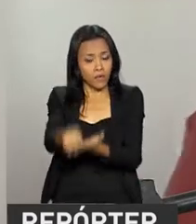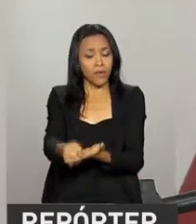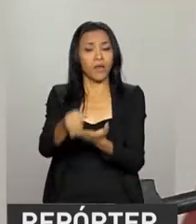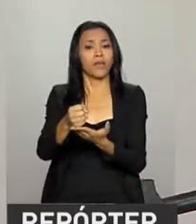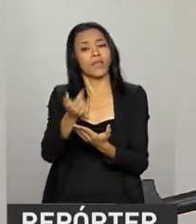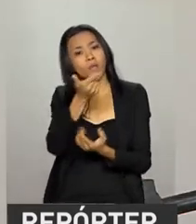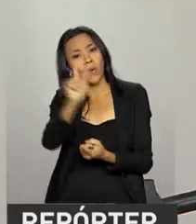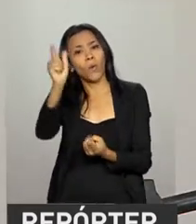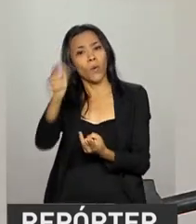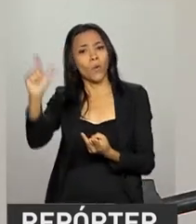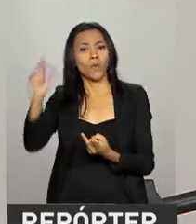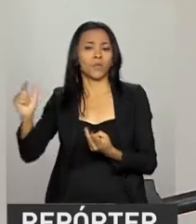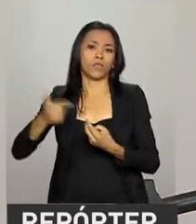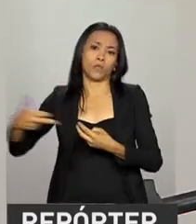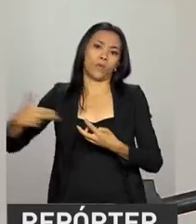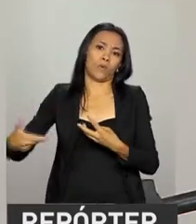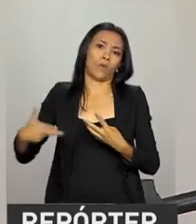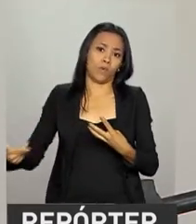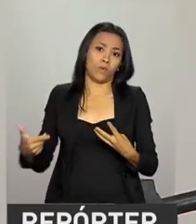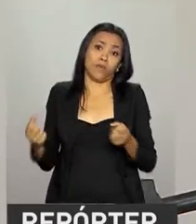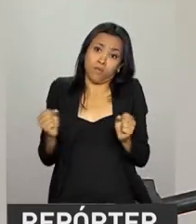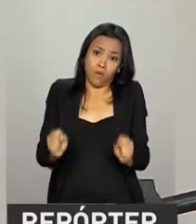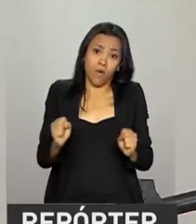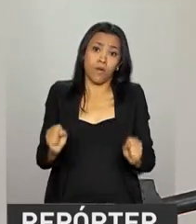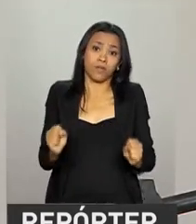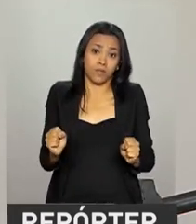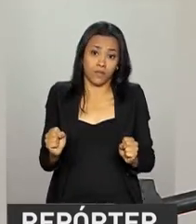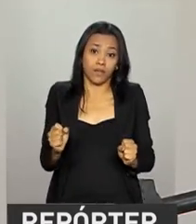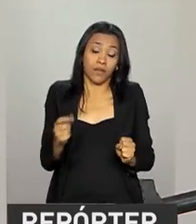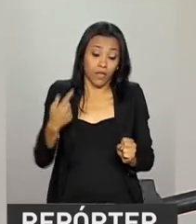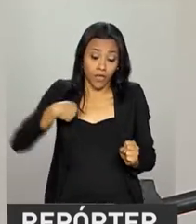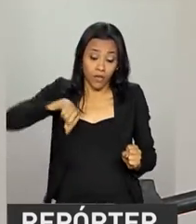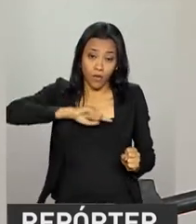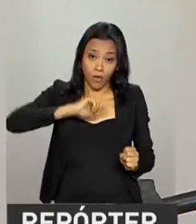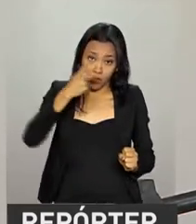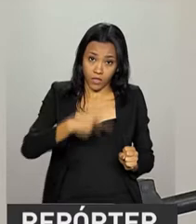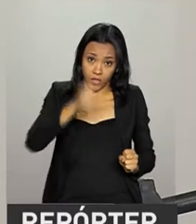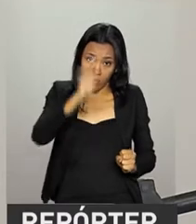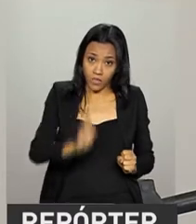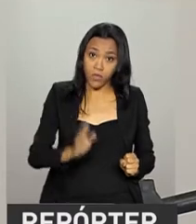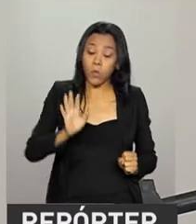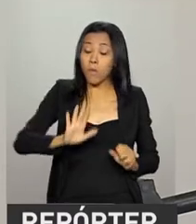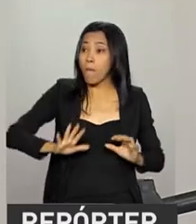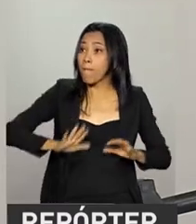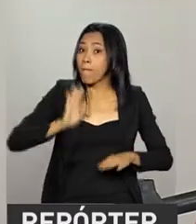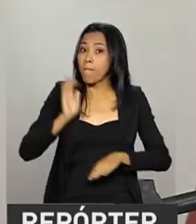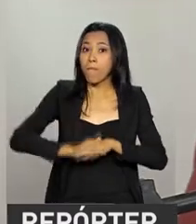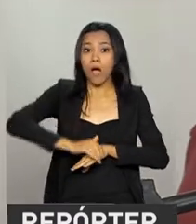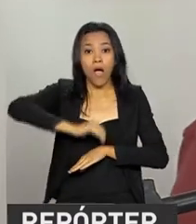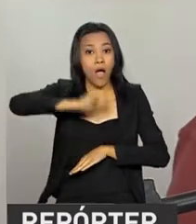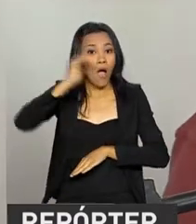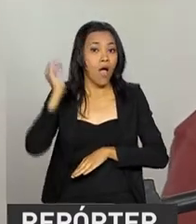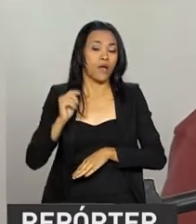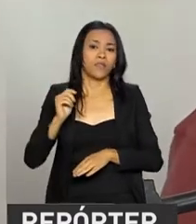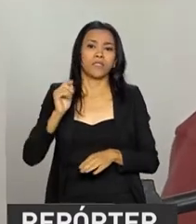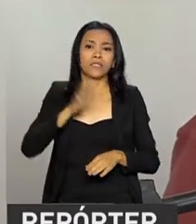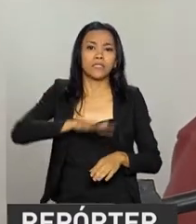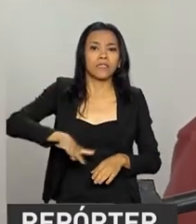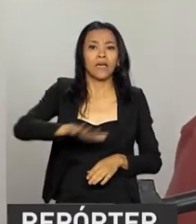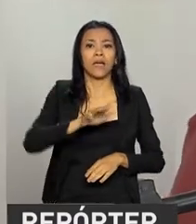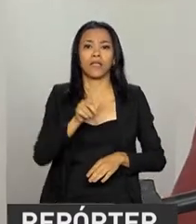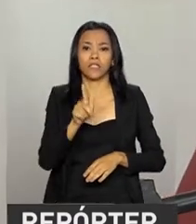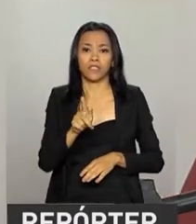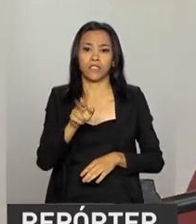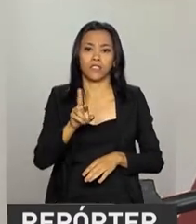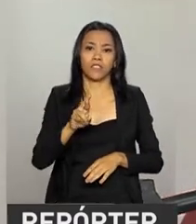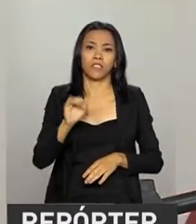entre outras coisas, o mundo possa se alimentar, porque somos hoje um dos maiores produtores de grãos e